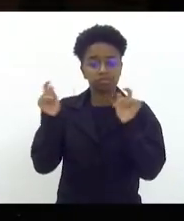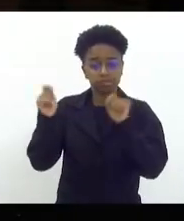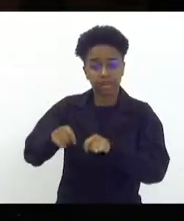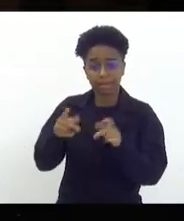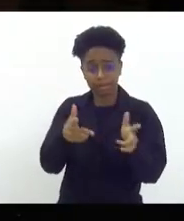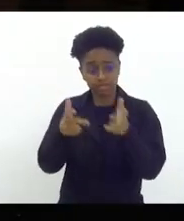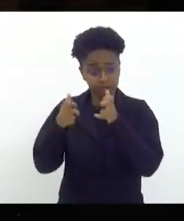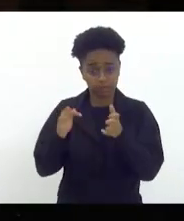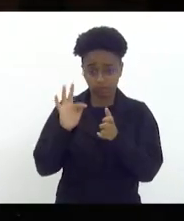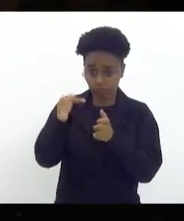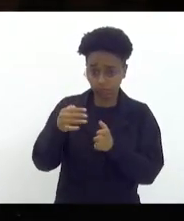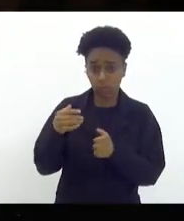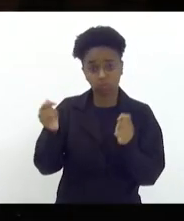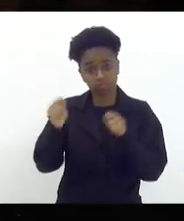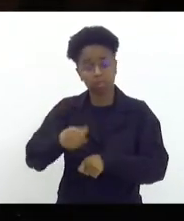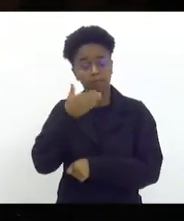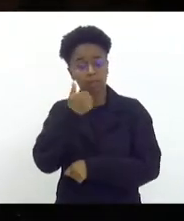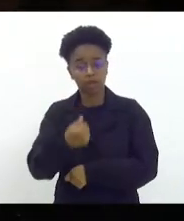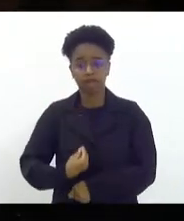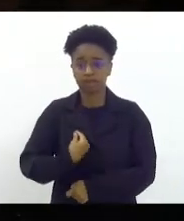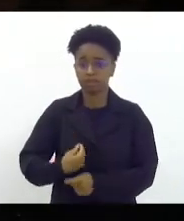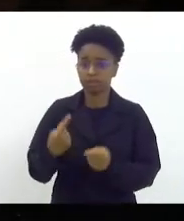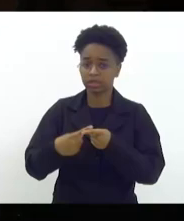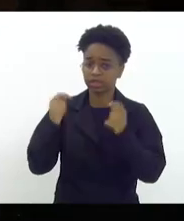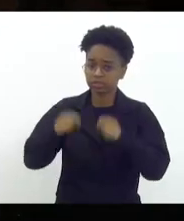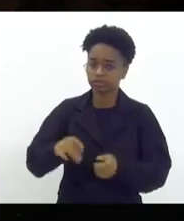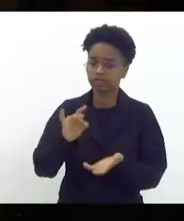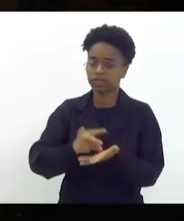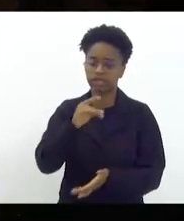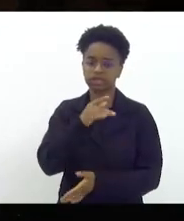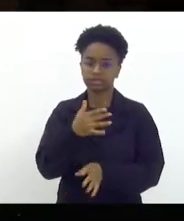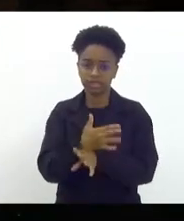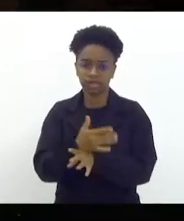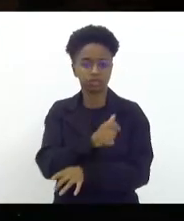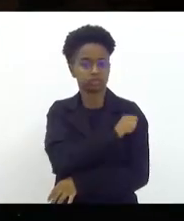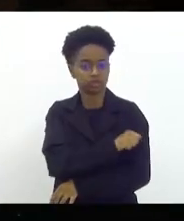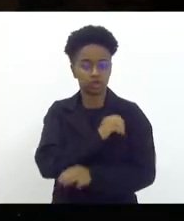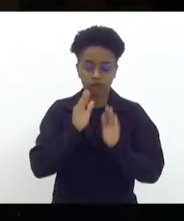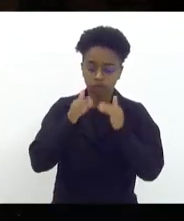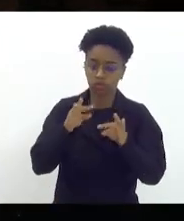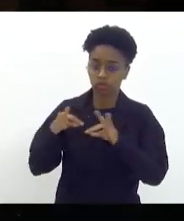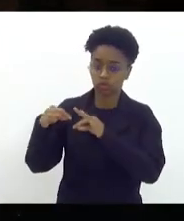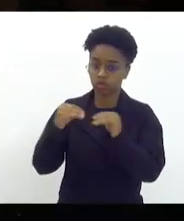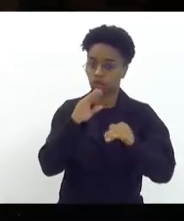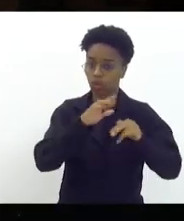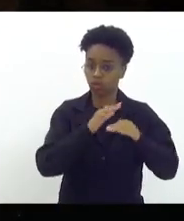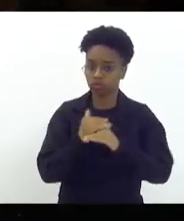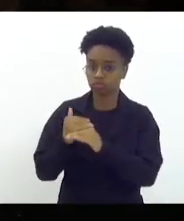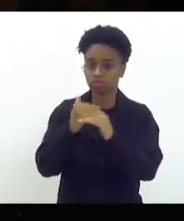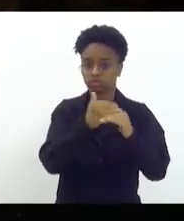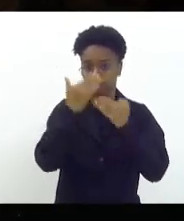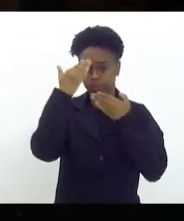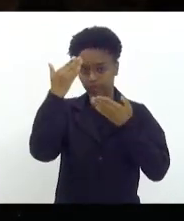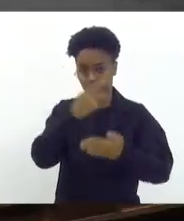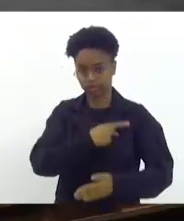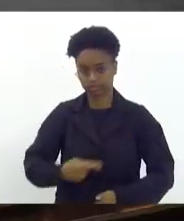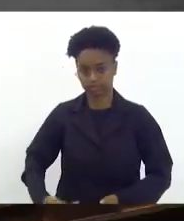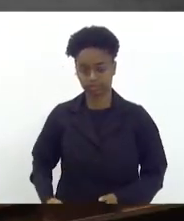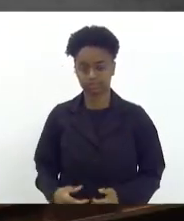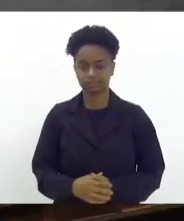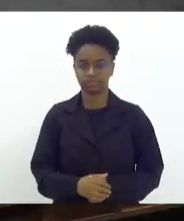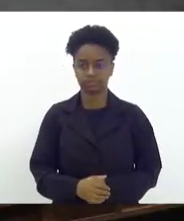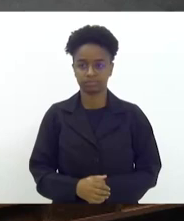de bem-estar para que a cidade o estado do Rio de Janeiro seja realmente para todas todos e todos muito obrigada presidente